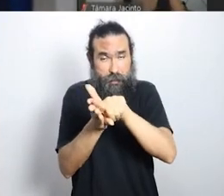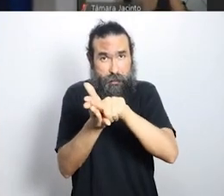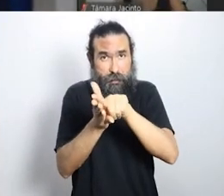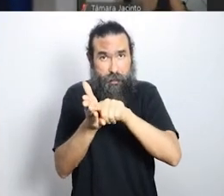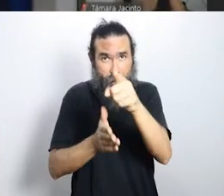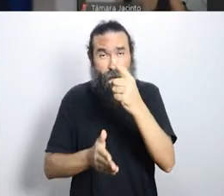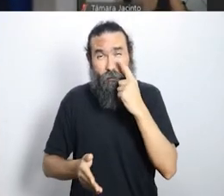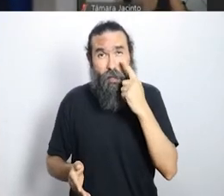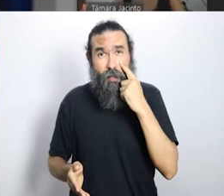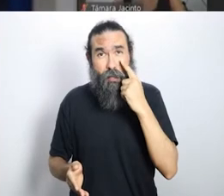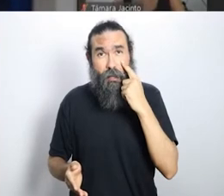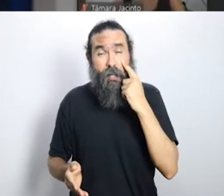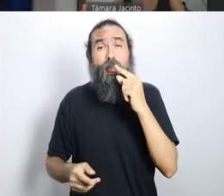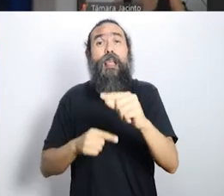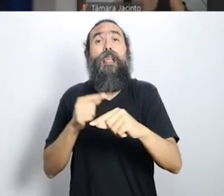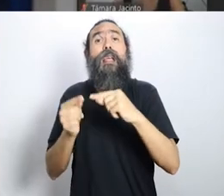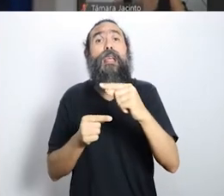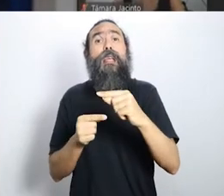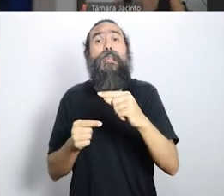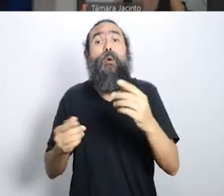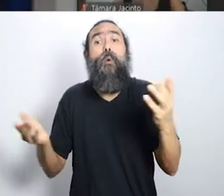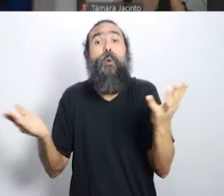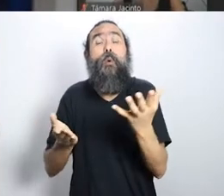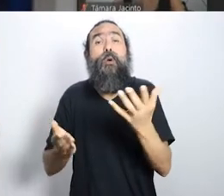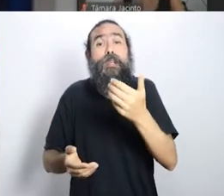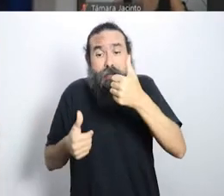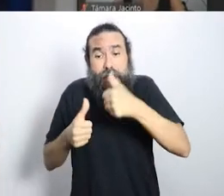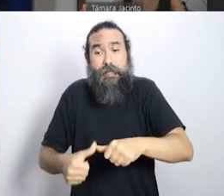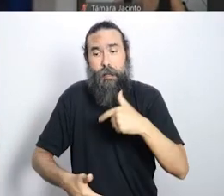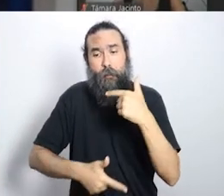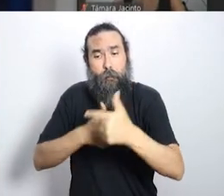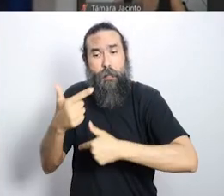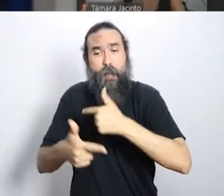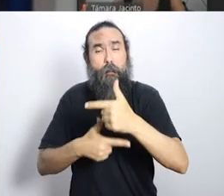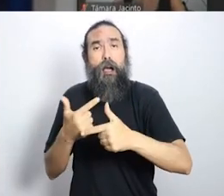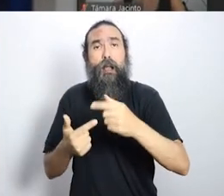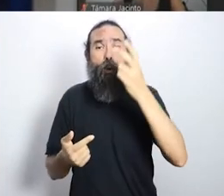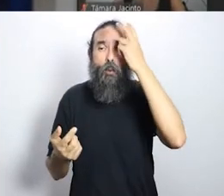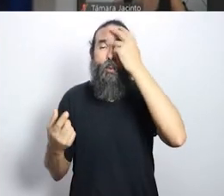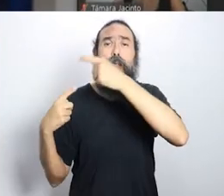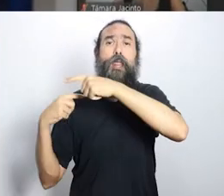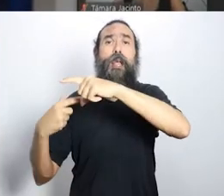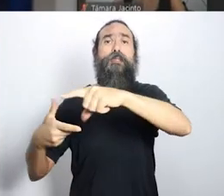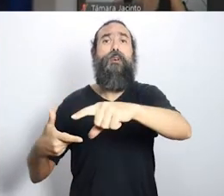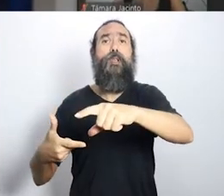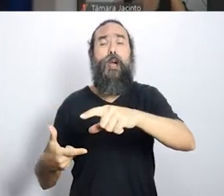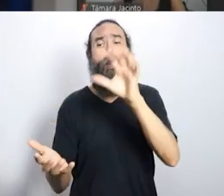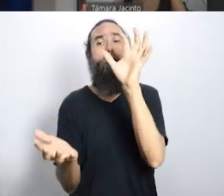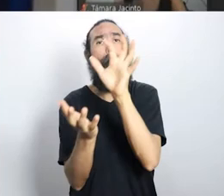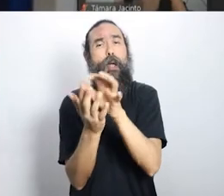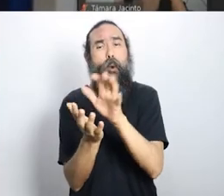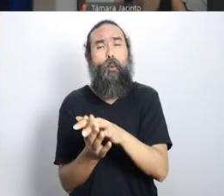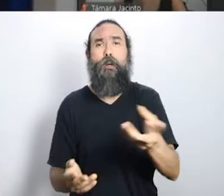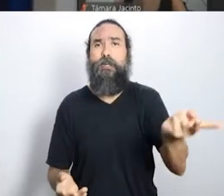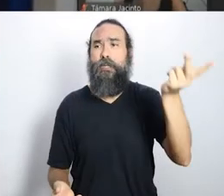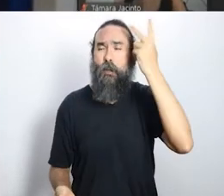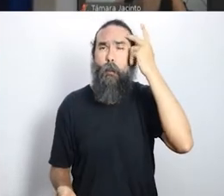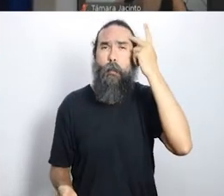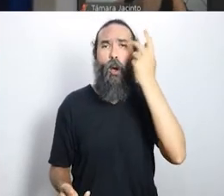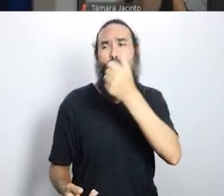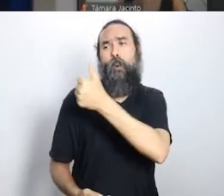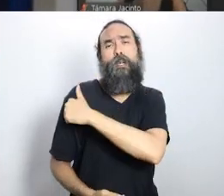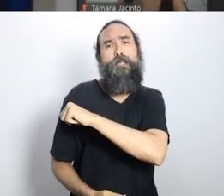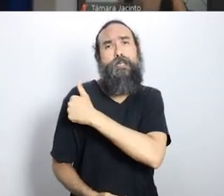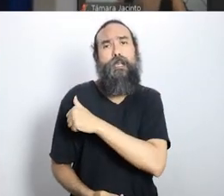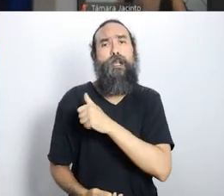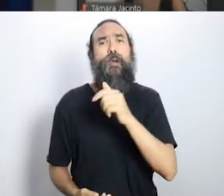é que está puxando a cultura popular no Ceará, quem é que está puxando em Pernambuco, quem é que está puxando em São Paulo, no Rio de Janeiro, no Rio Grande do Sul.